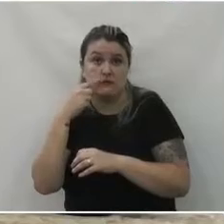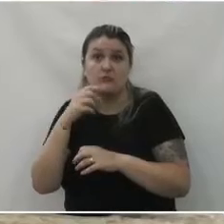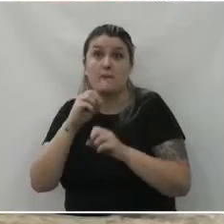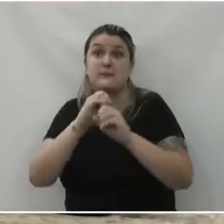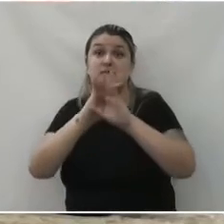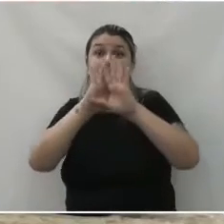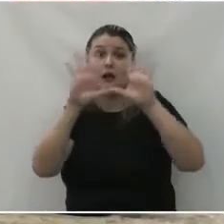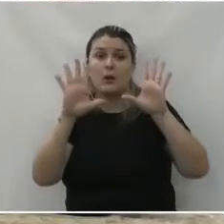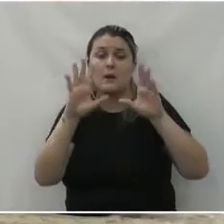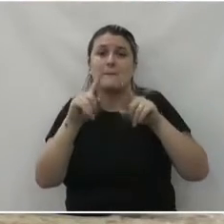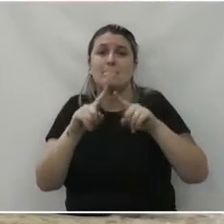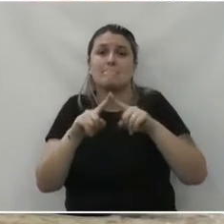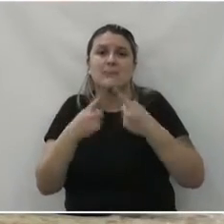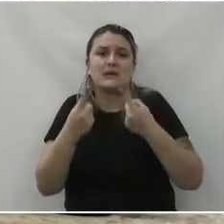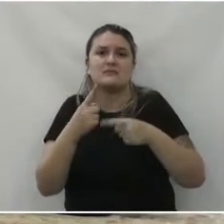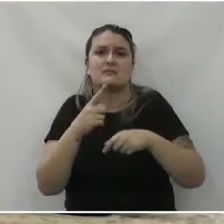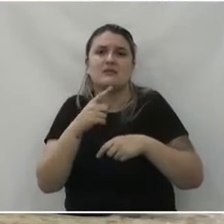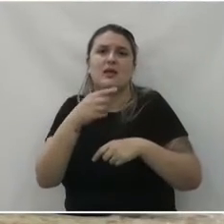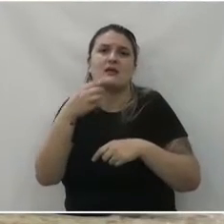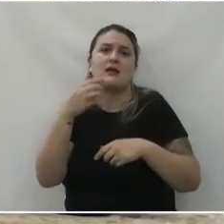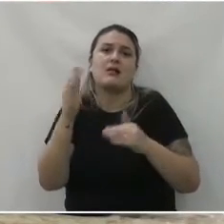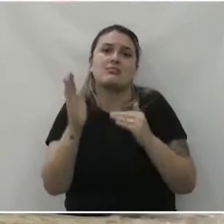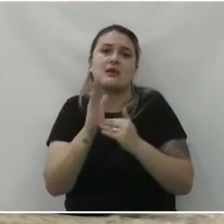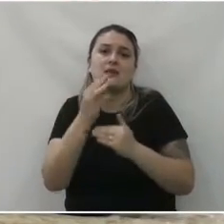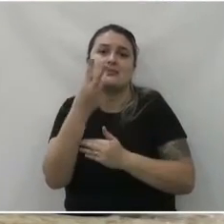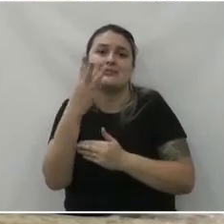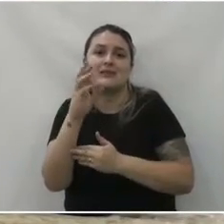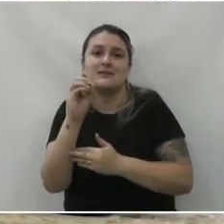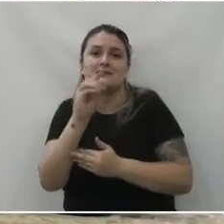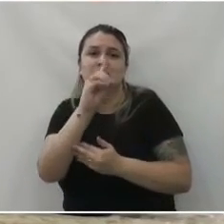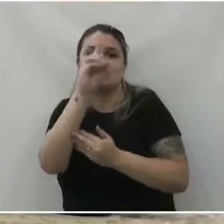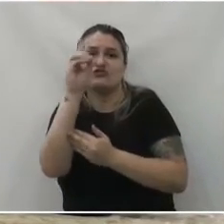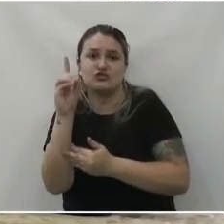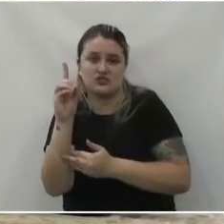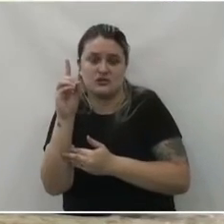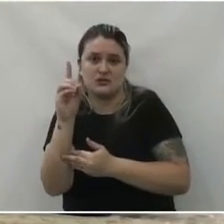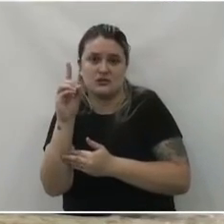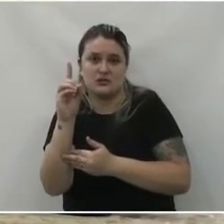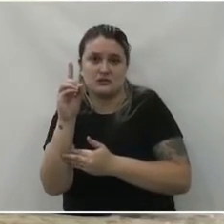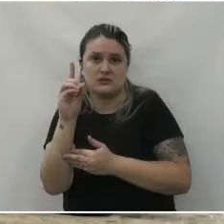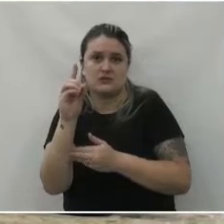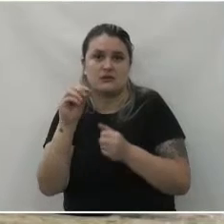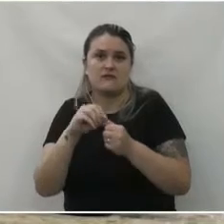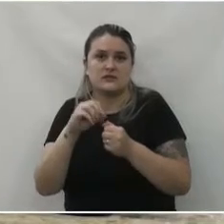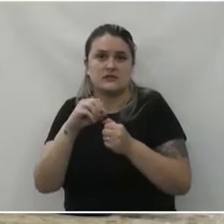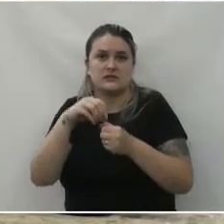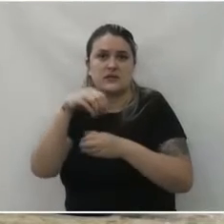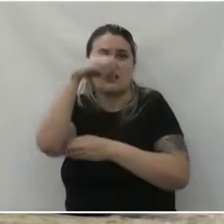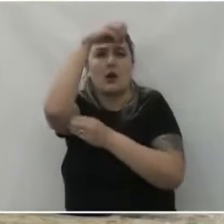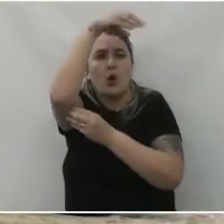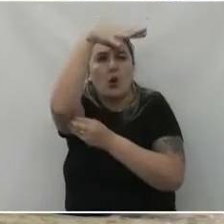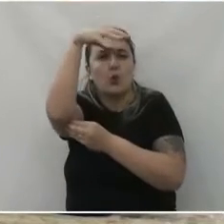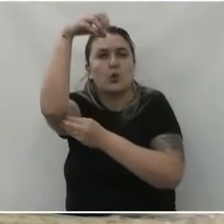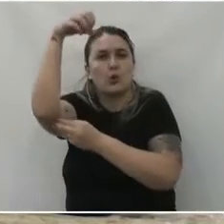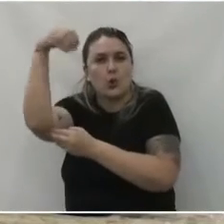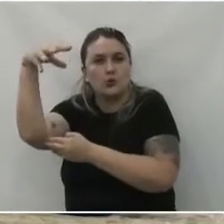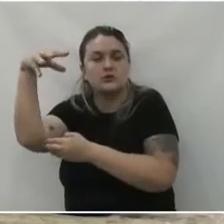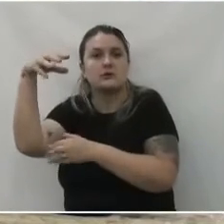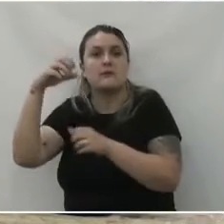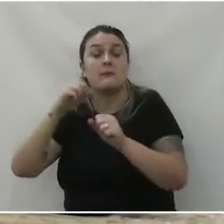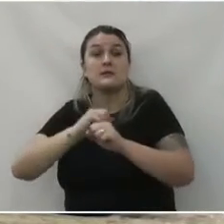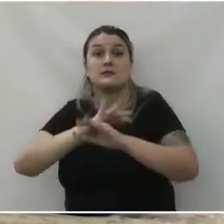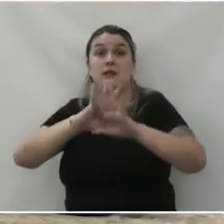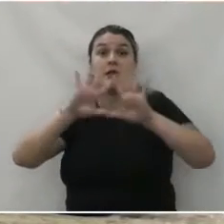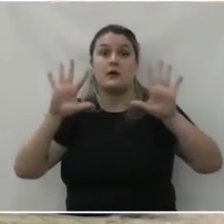só que deram um prazo de até 30 dias instalaram mais dois posse daqueles republicanos Baixinhos que tem que ir no centro da cidade